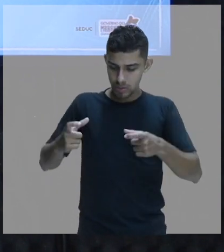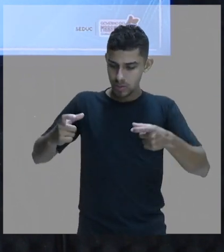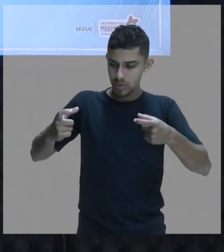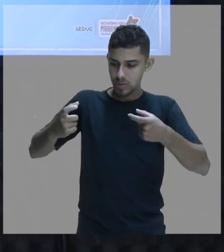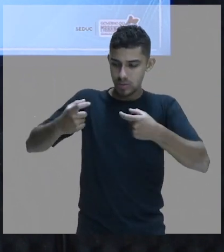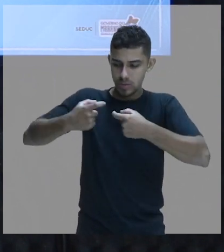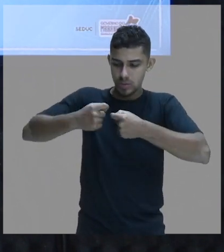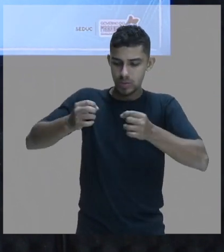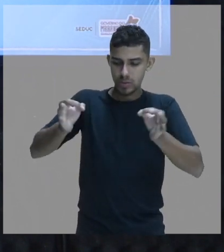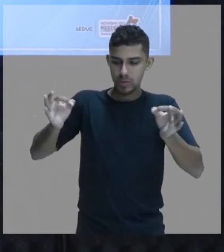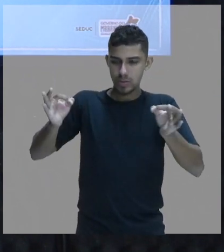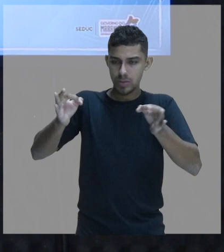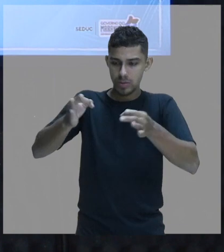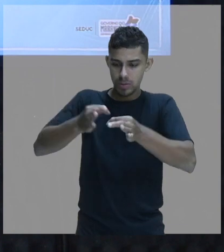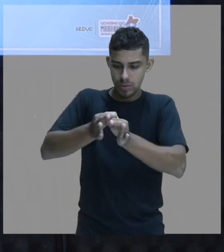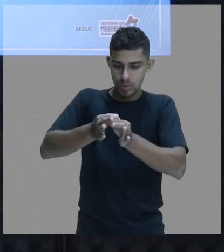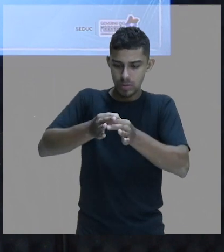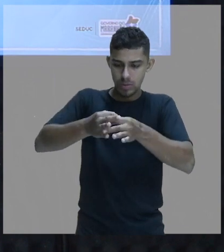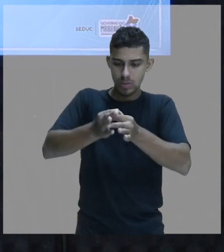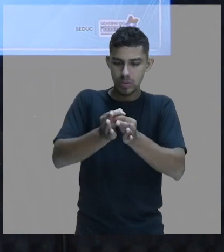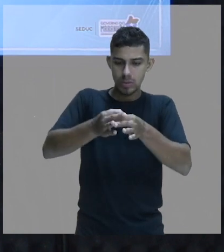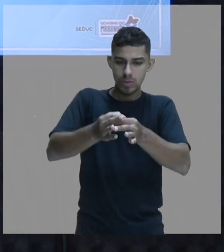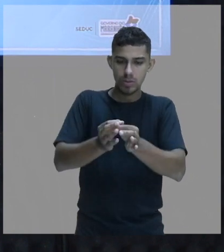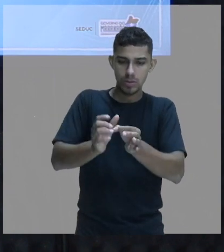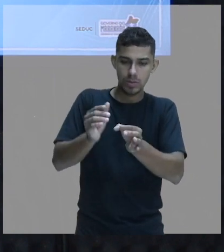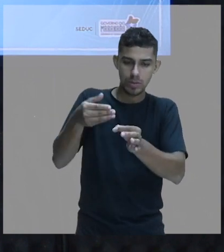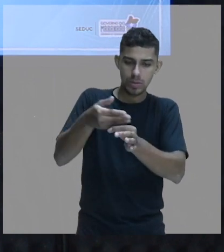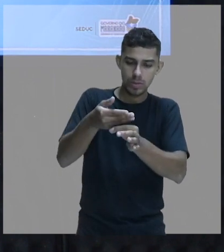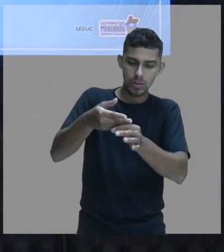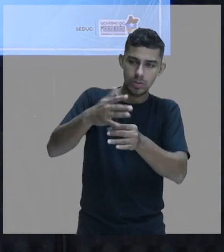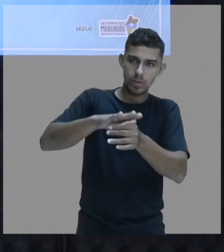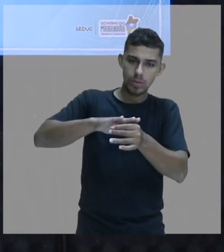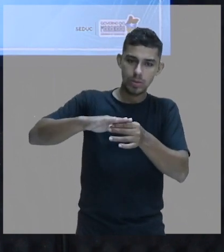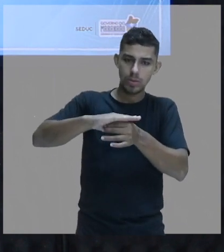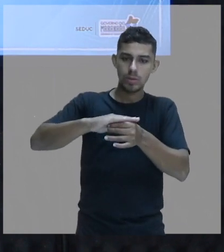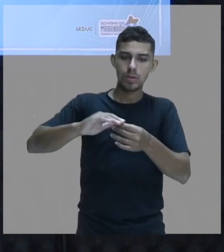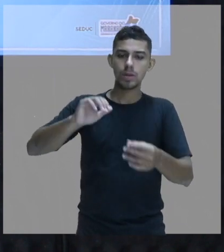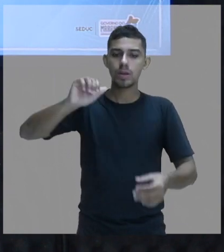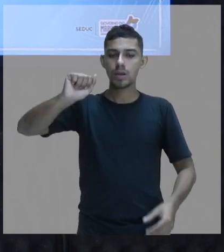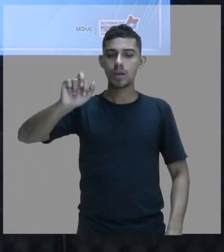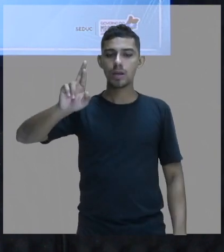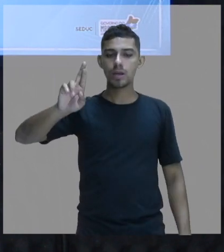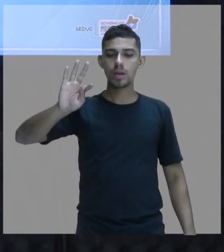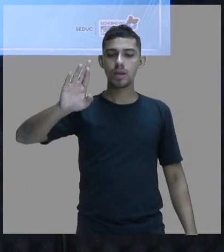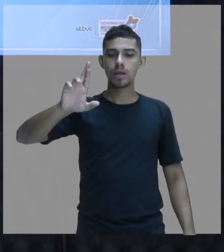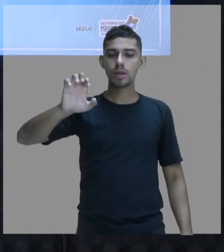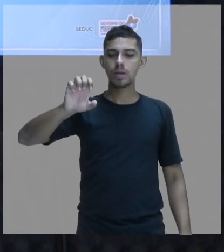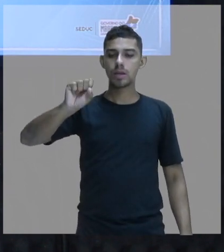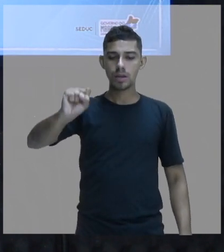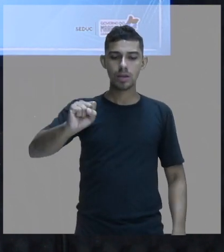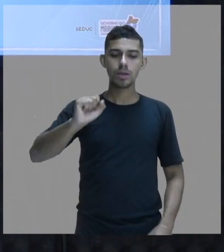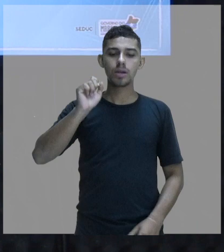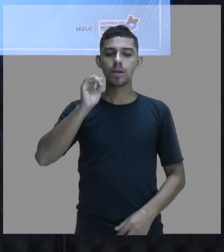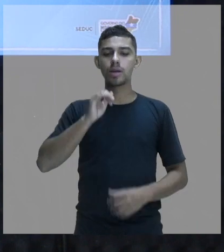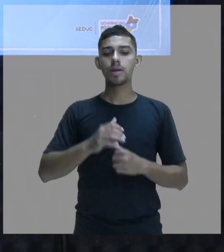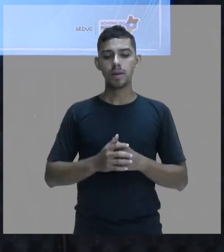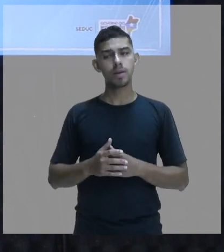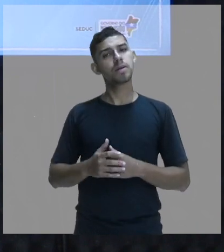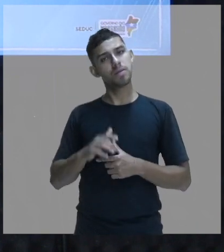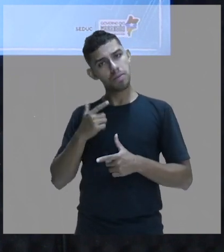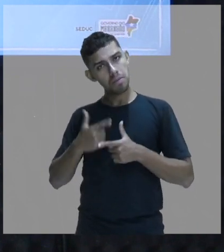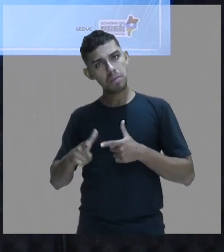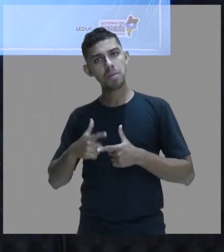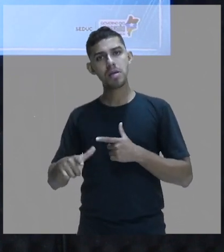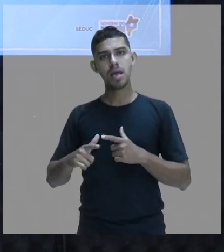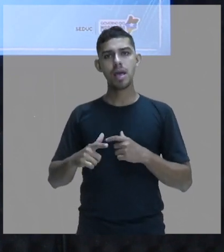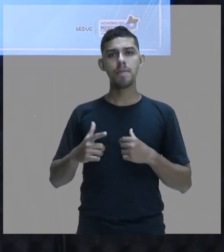que é para quê? Evitar esse contato de osso com osso, que é a artrose, que é o bico de papagaio aí, que muita gente sofre de problemas de